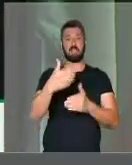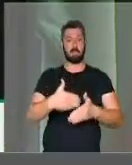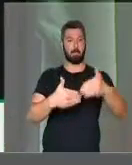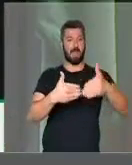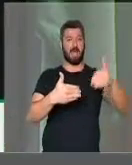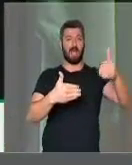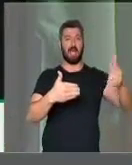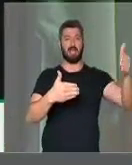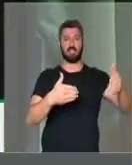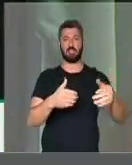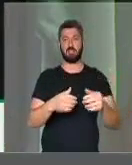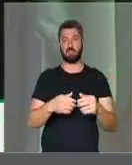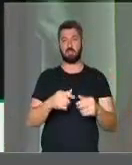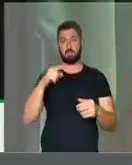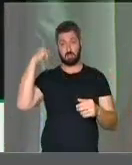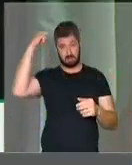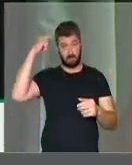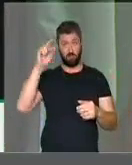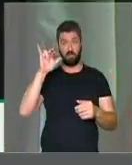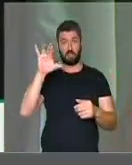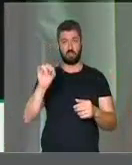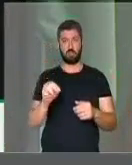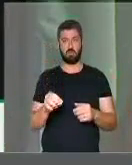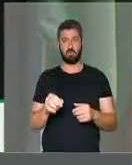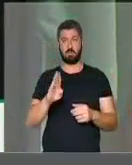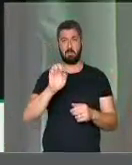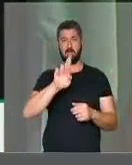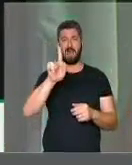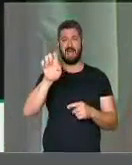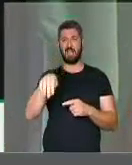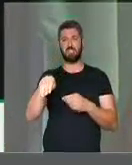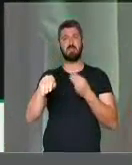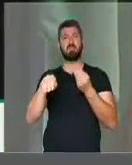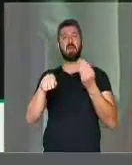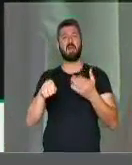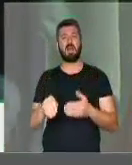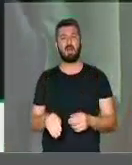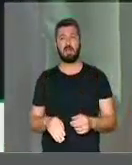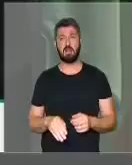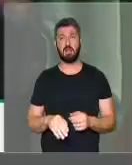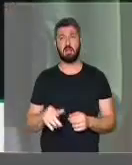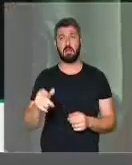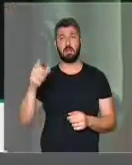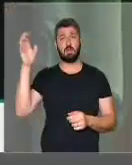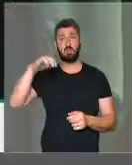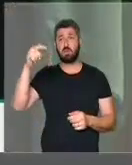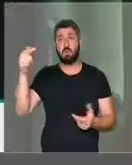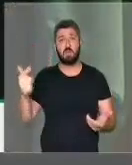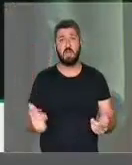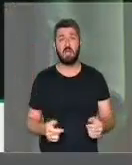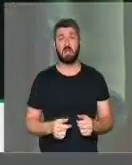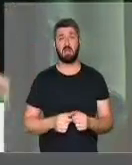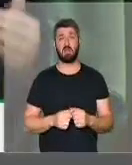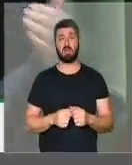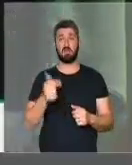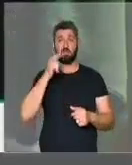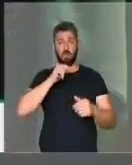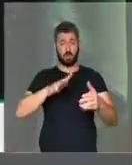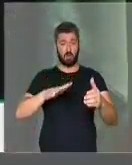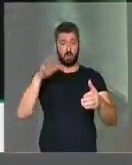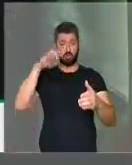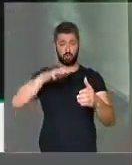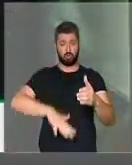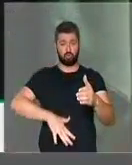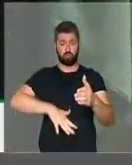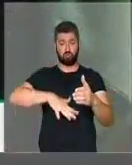barragens no Rio São Francisco. Barragem para quê? Se não tem mais chuvas para